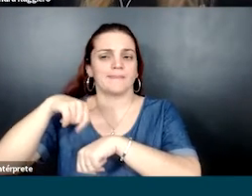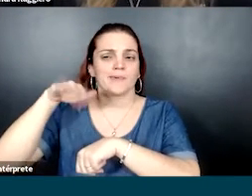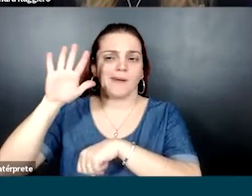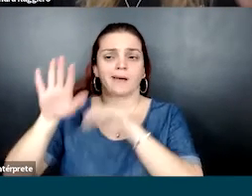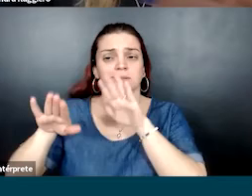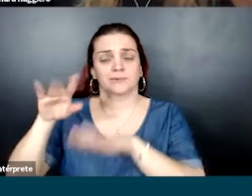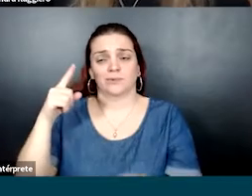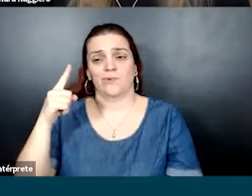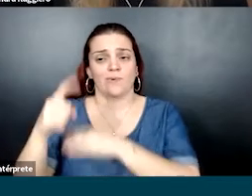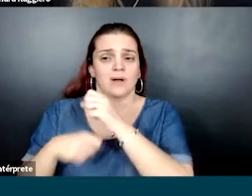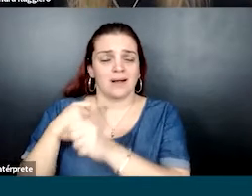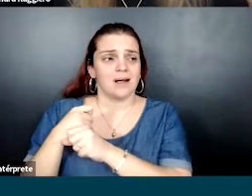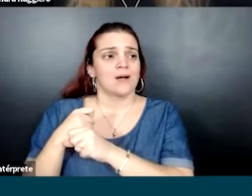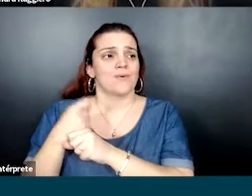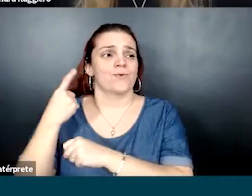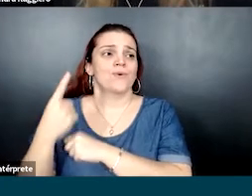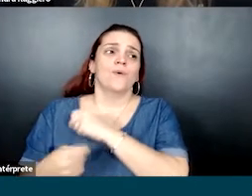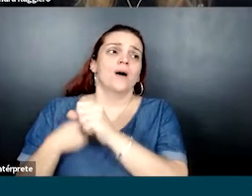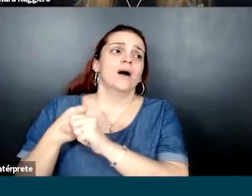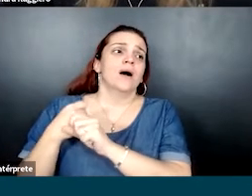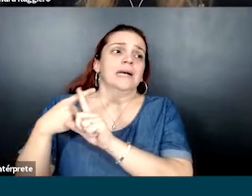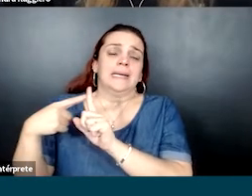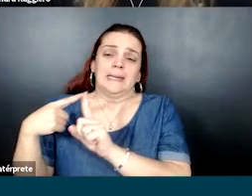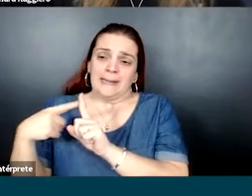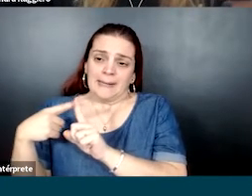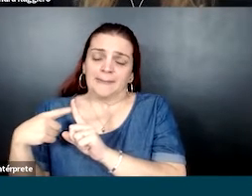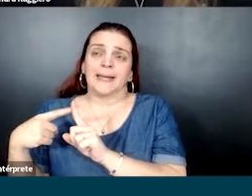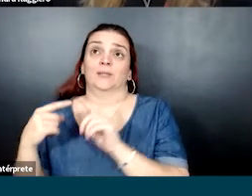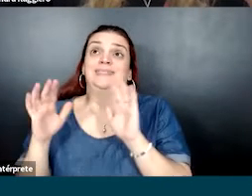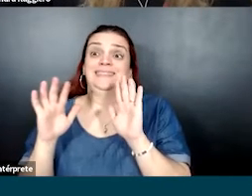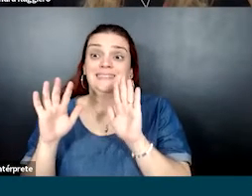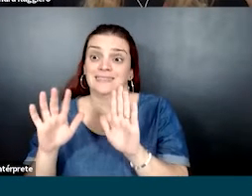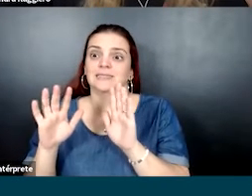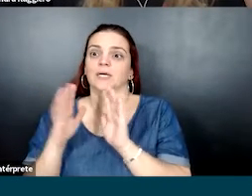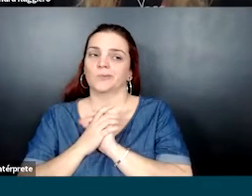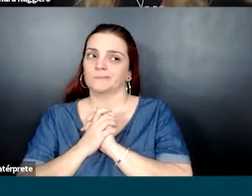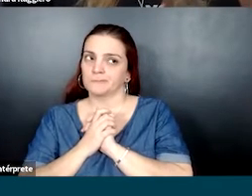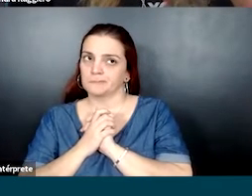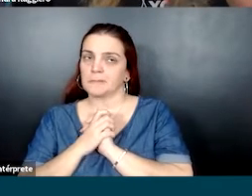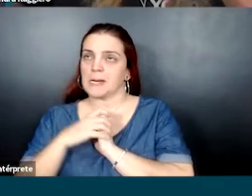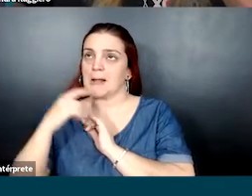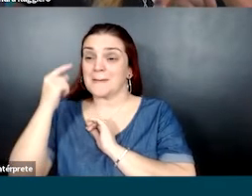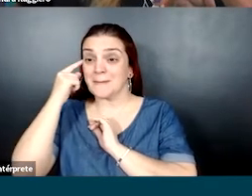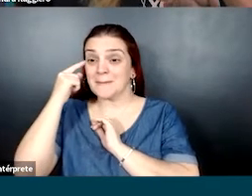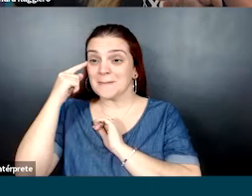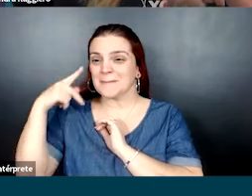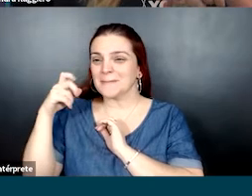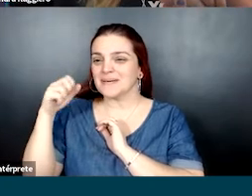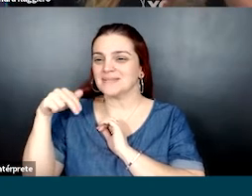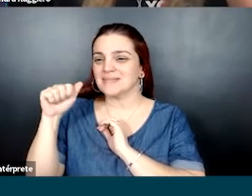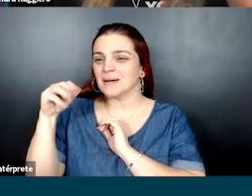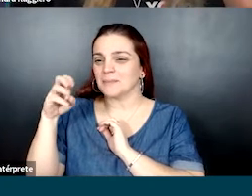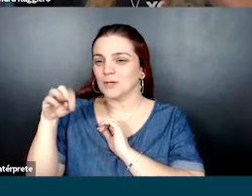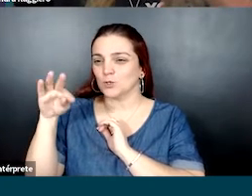execução. Às vezes levaram, né, um ano e meio, algum tempo a mais. Mais um motivo, então, para que o pensamento de